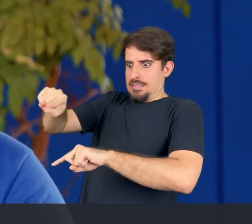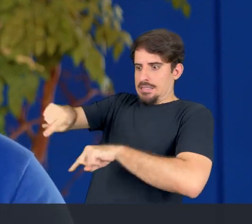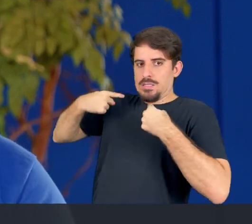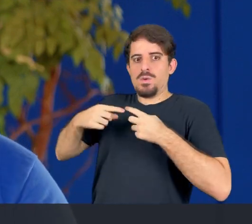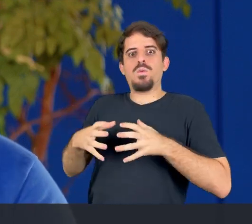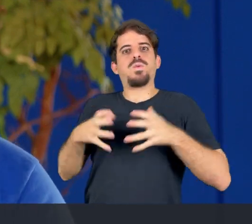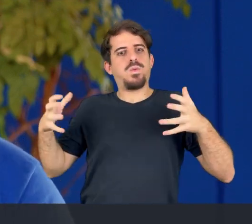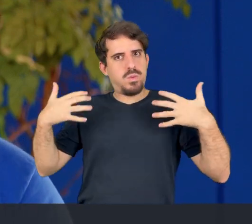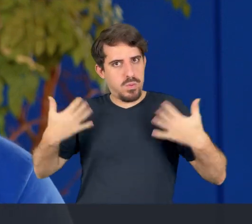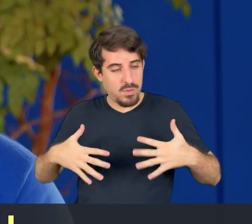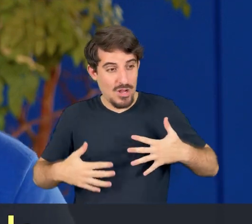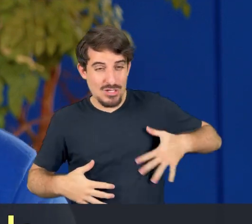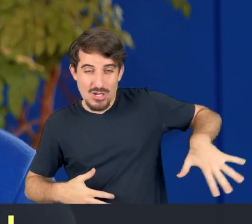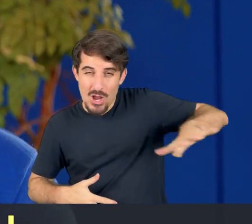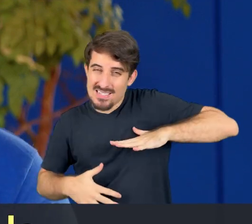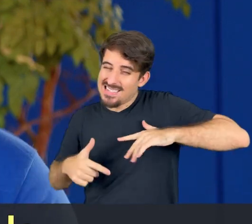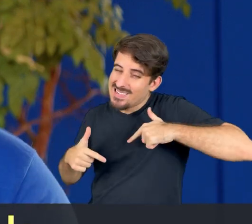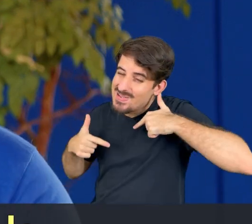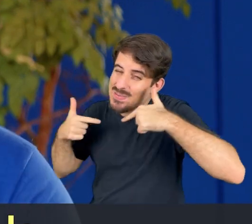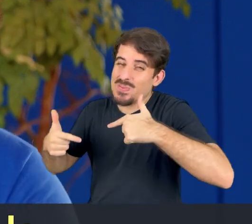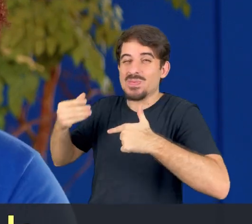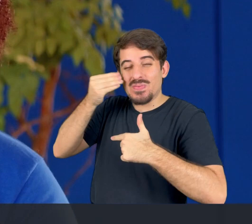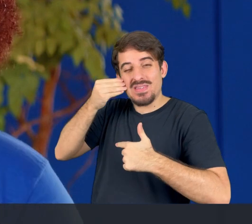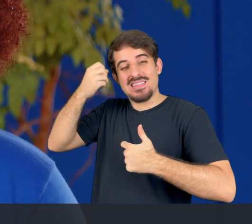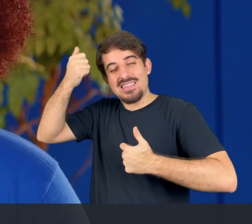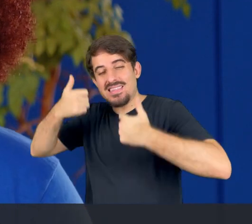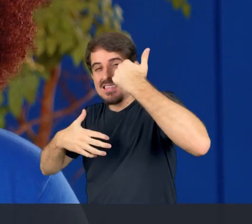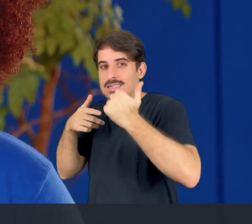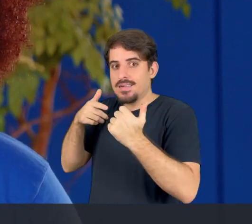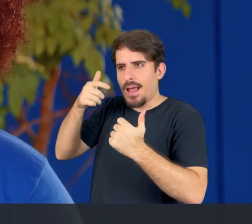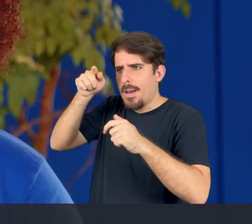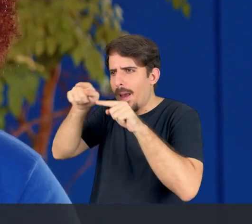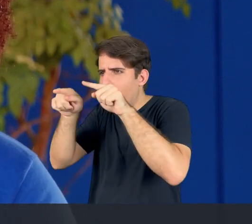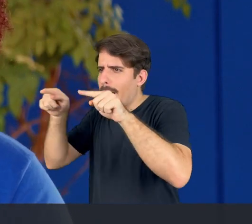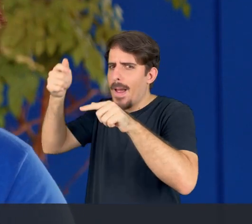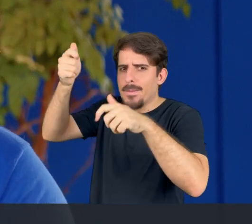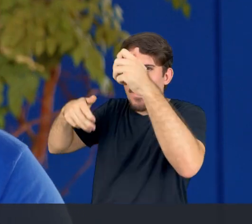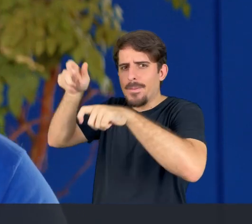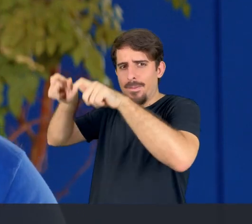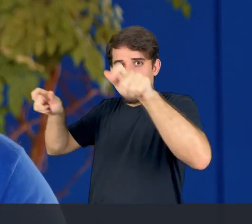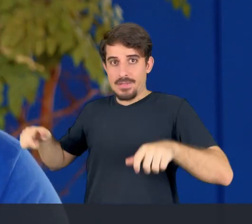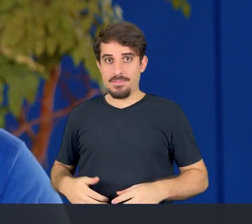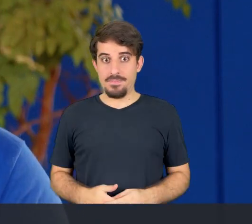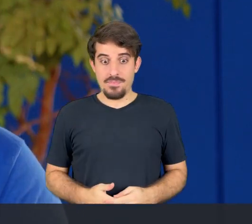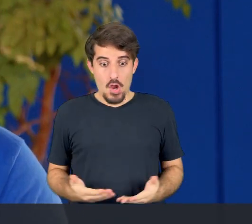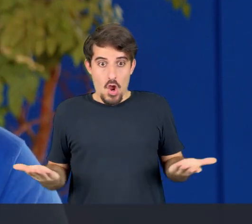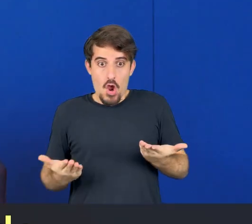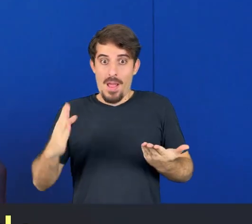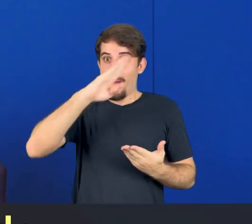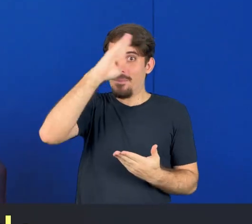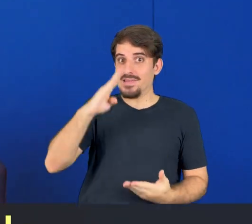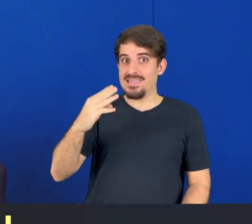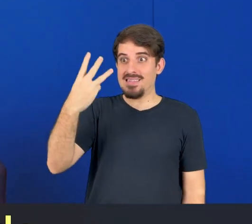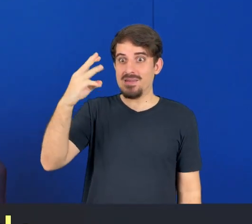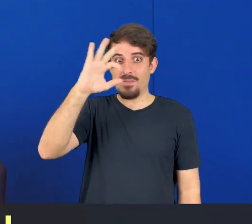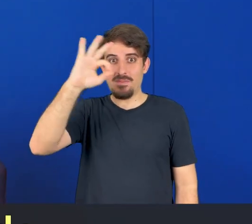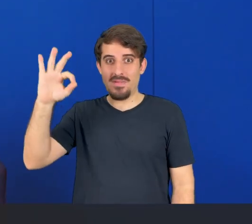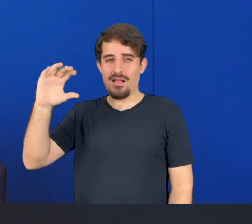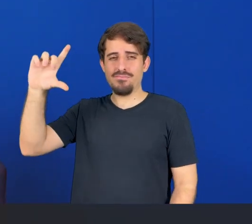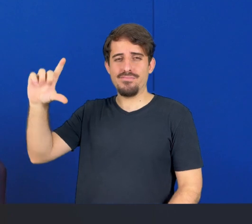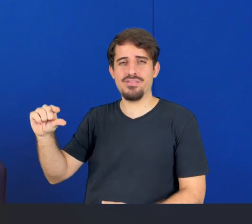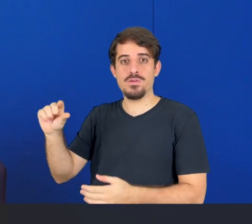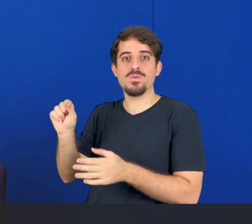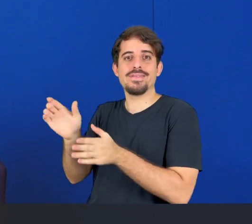foi o maior desafio que a gente enfrentou, e é nela que a gente mira aí as nossas atividades. Hoje, no Brasil,